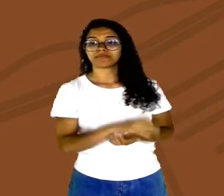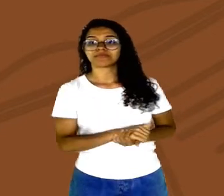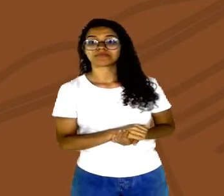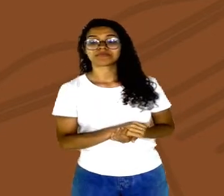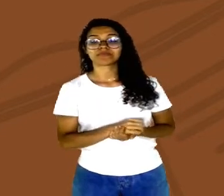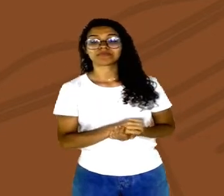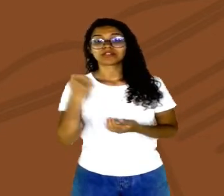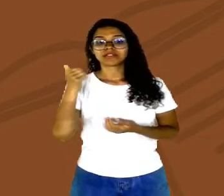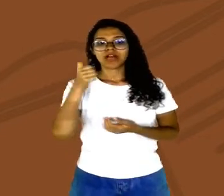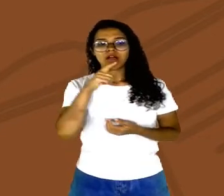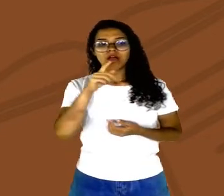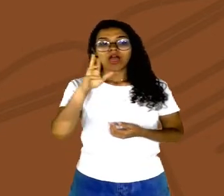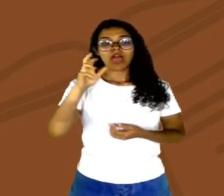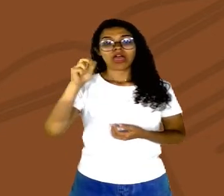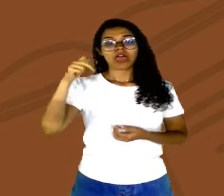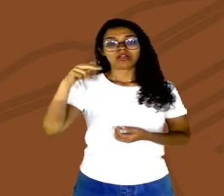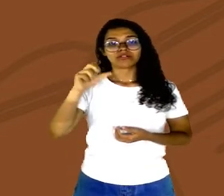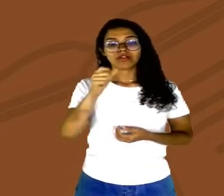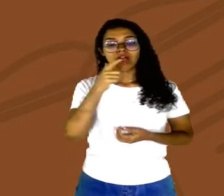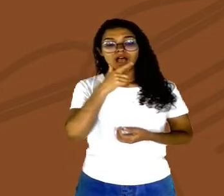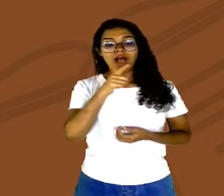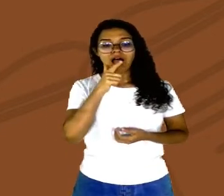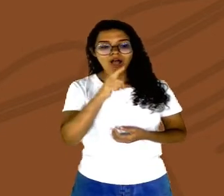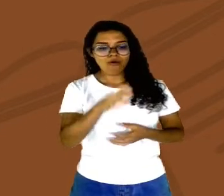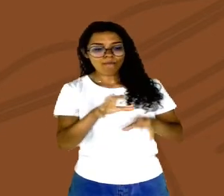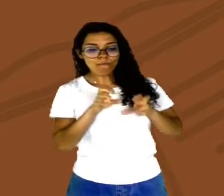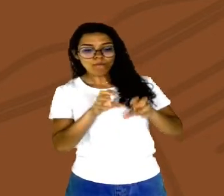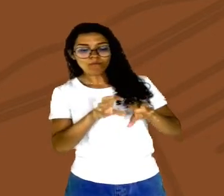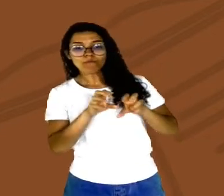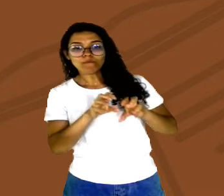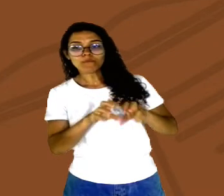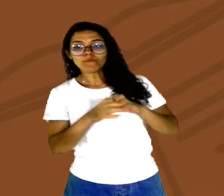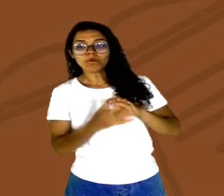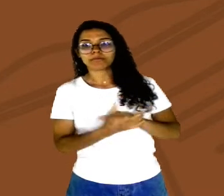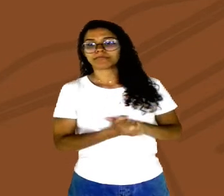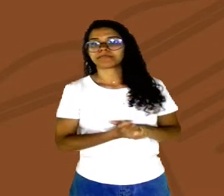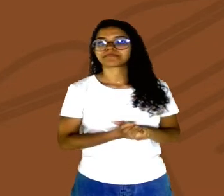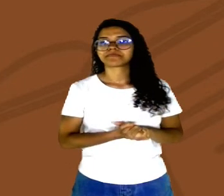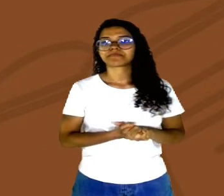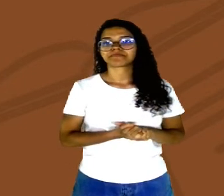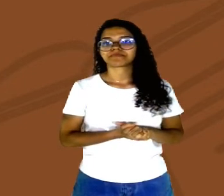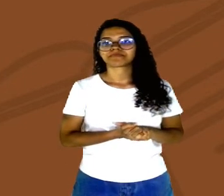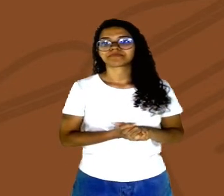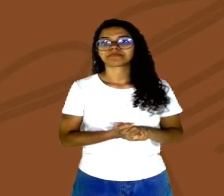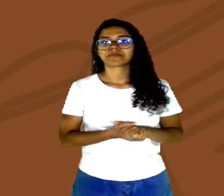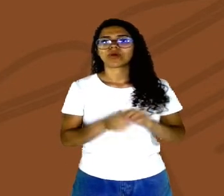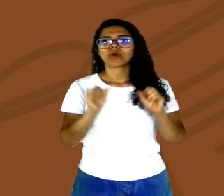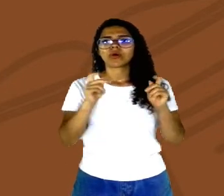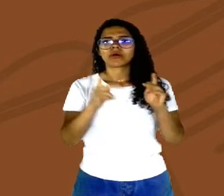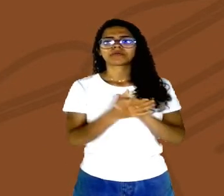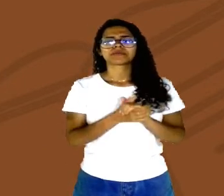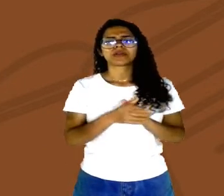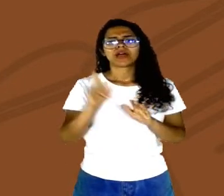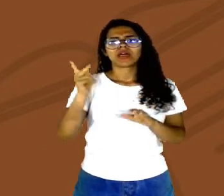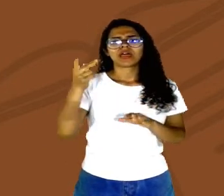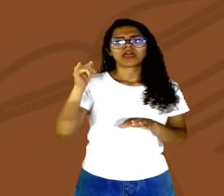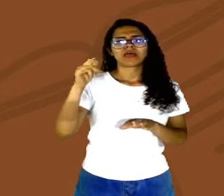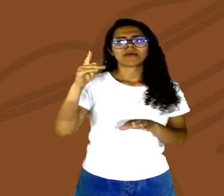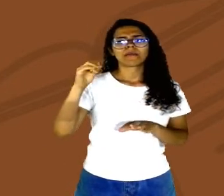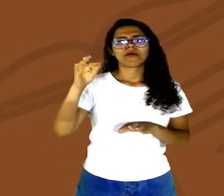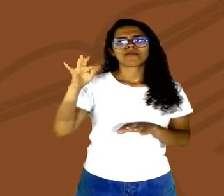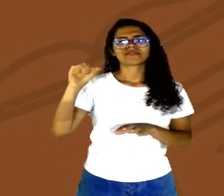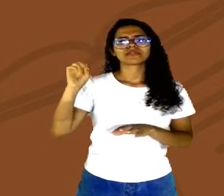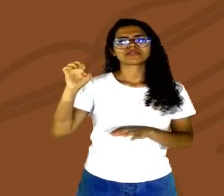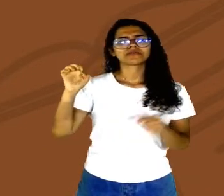essa reabsorção de água, levando aí para as partes do nosso corpo. Ok, professor. Professor, e a hipófise?